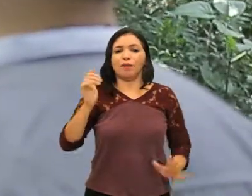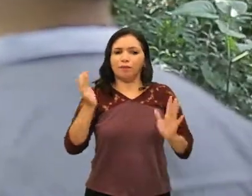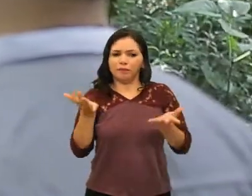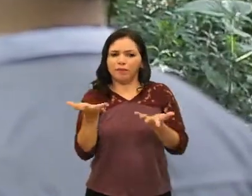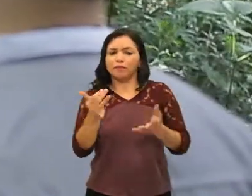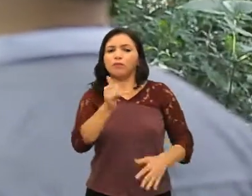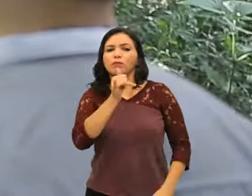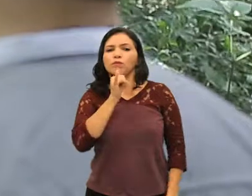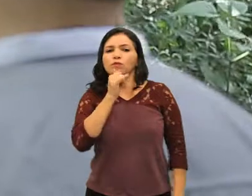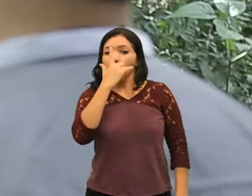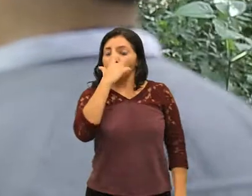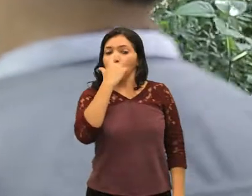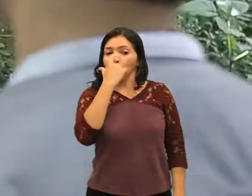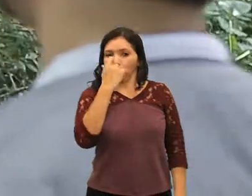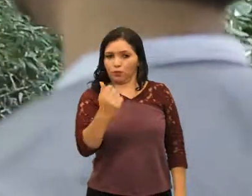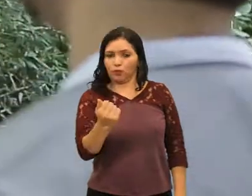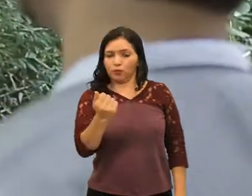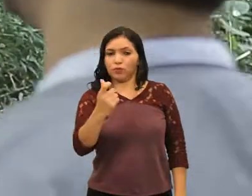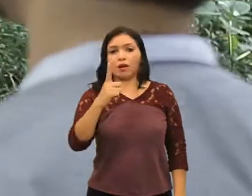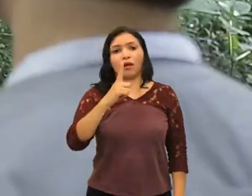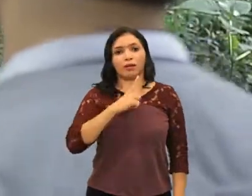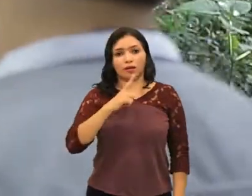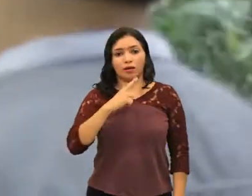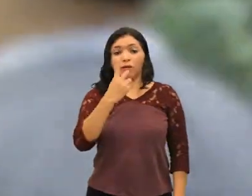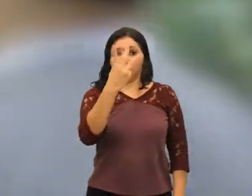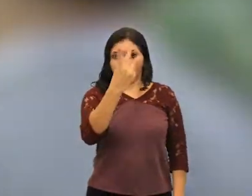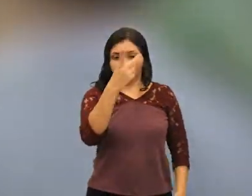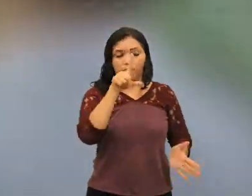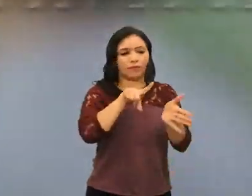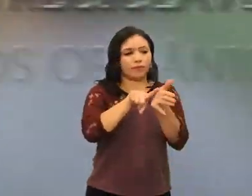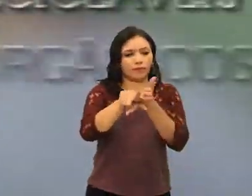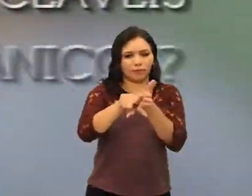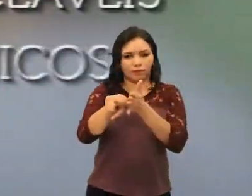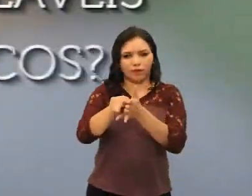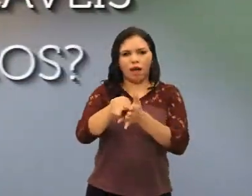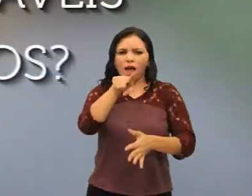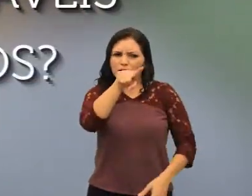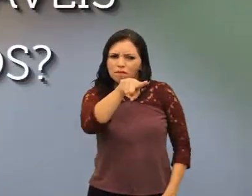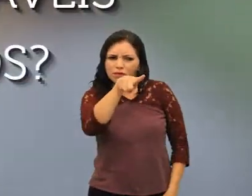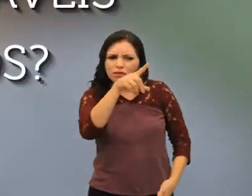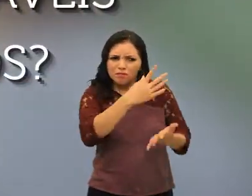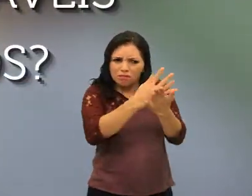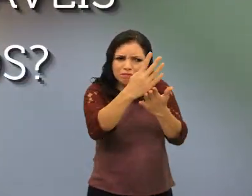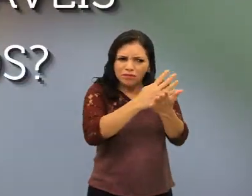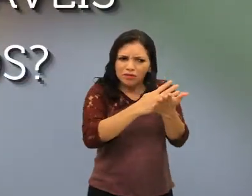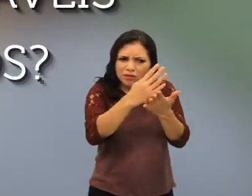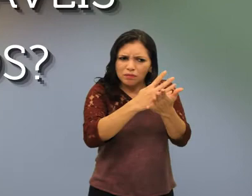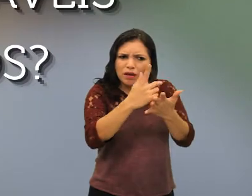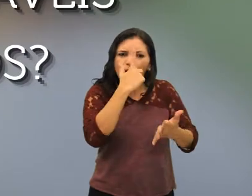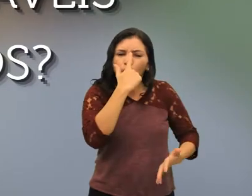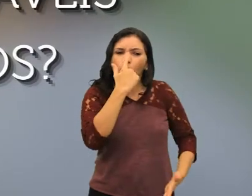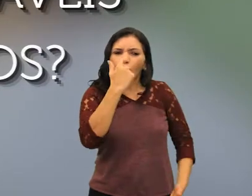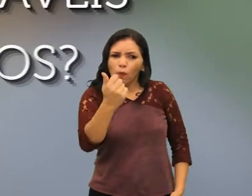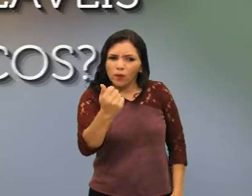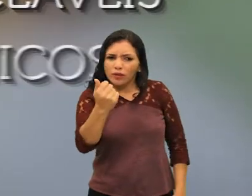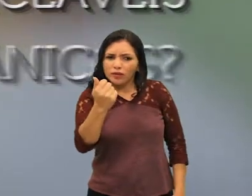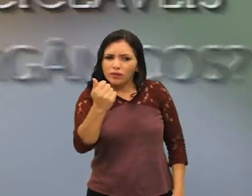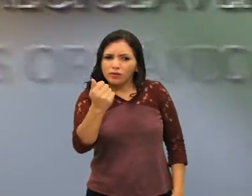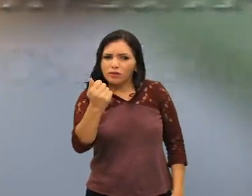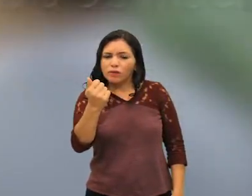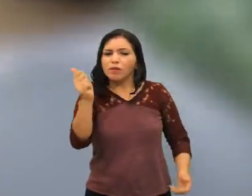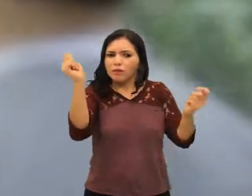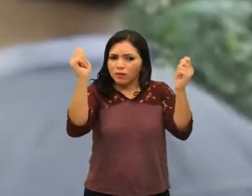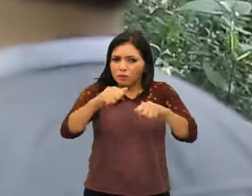por exemplo, nós temos 2 perguntas. Você separa os resíduos recicláveis dos